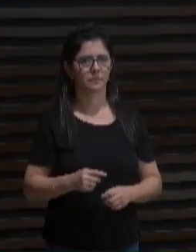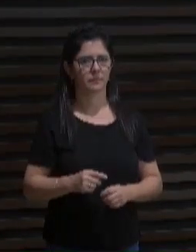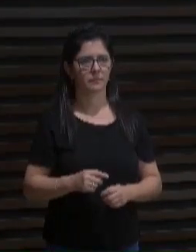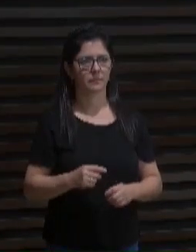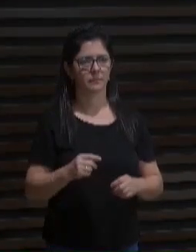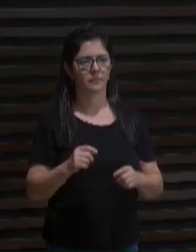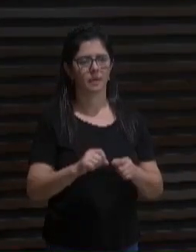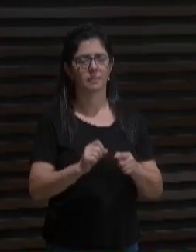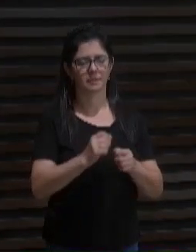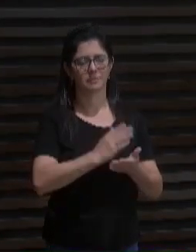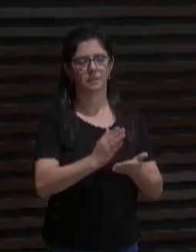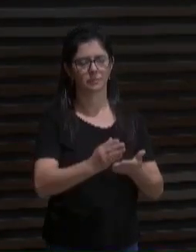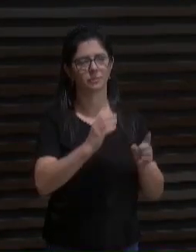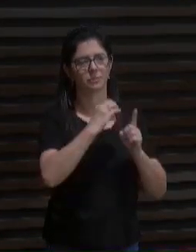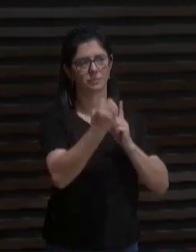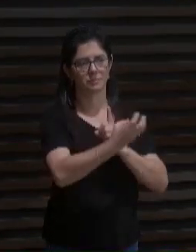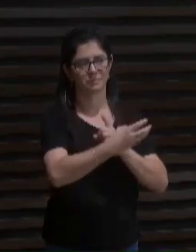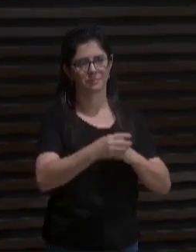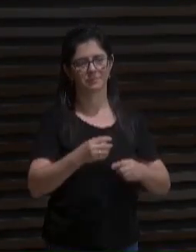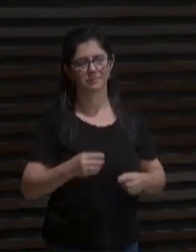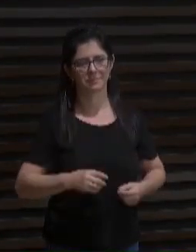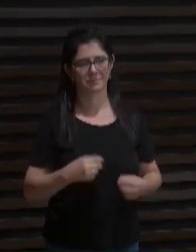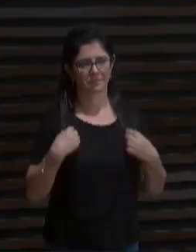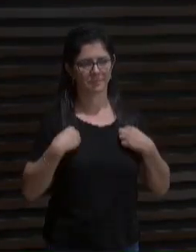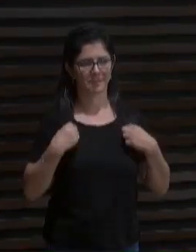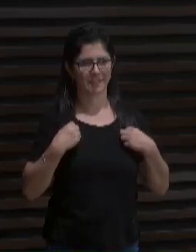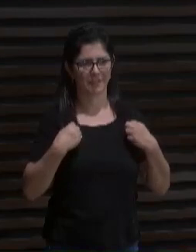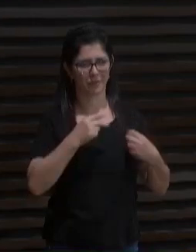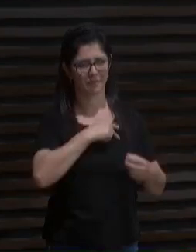Falei para ele também que eu gostei da roupinha dele, está bem bonitinha.